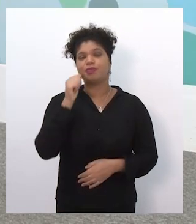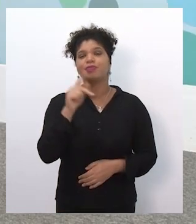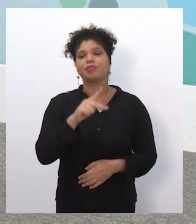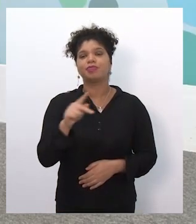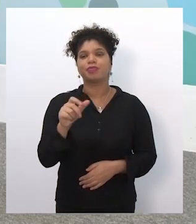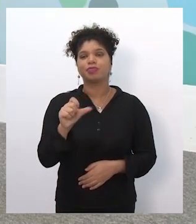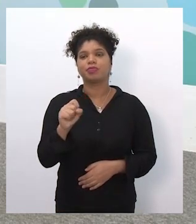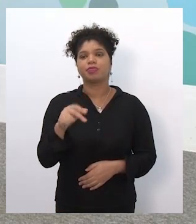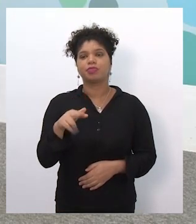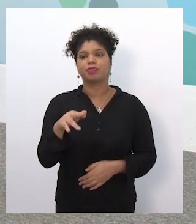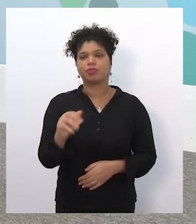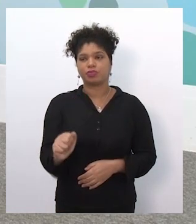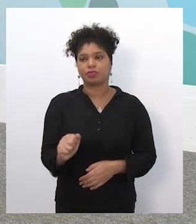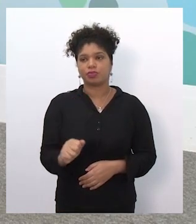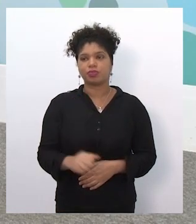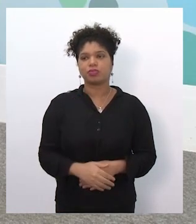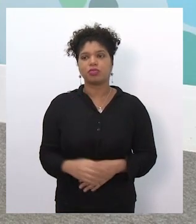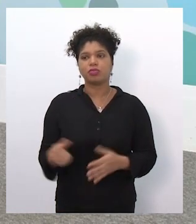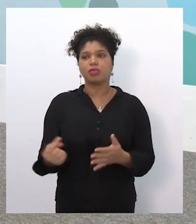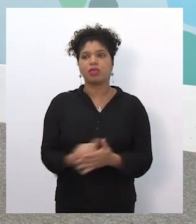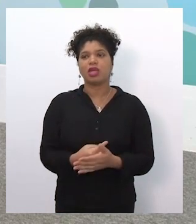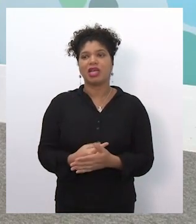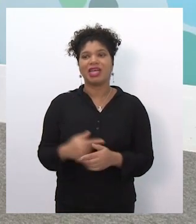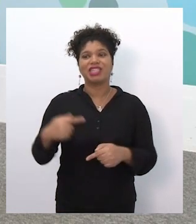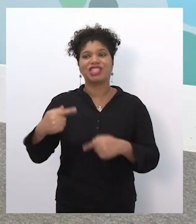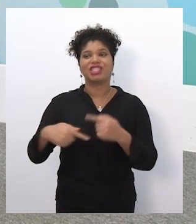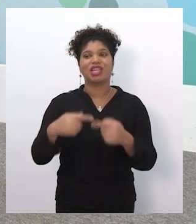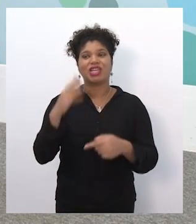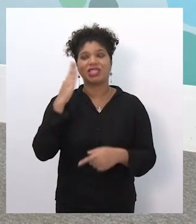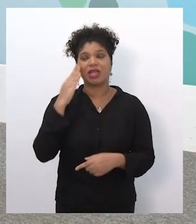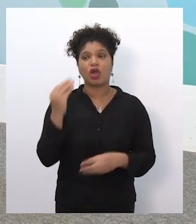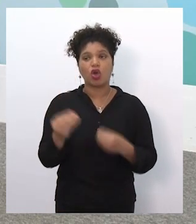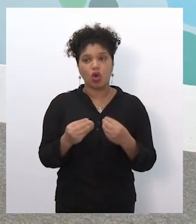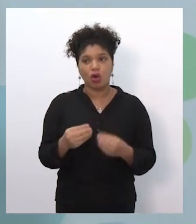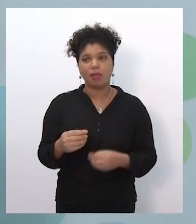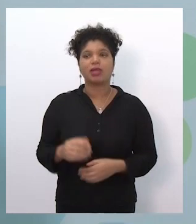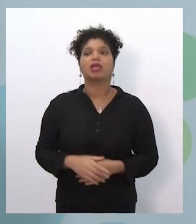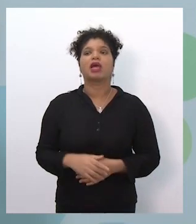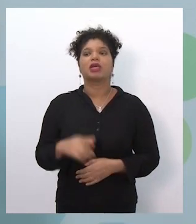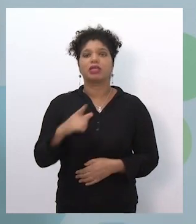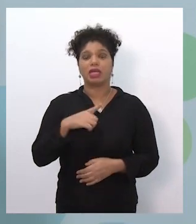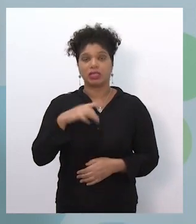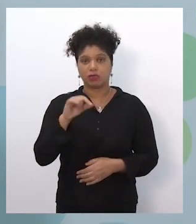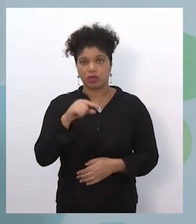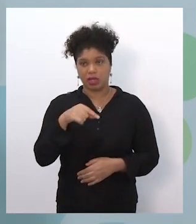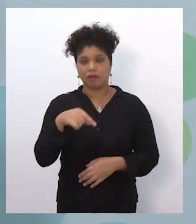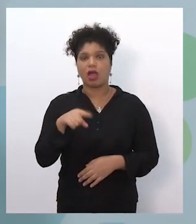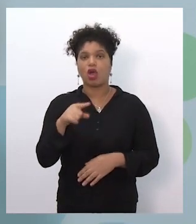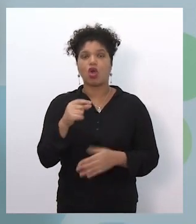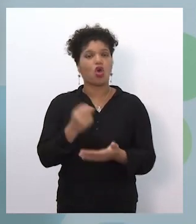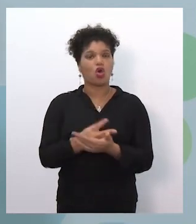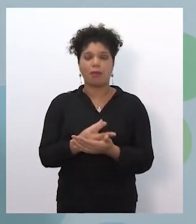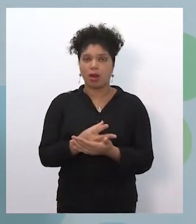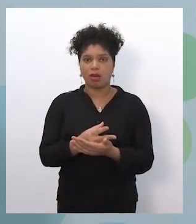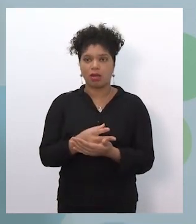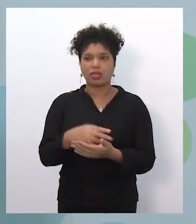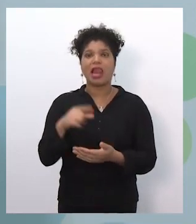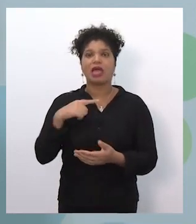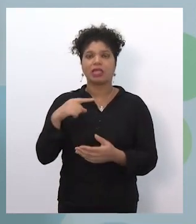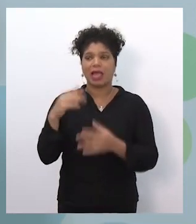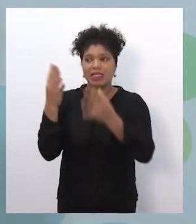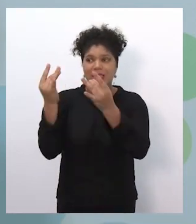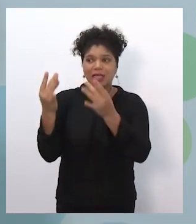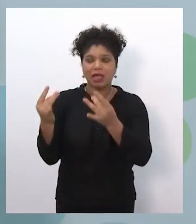onde verificar a geração? Então, sempre nos fabricantes, né, que vocês estão na internet vendo, vai ter as